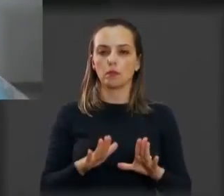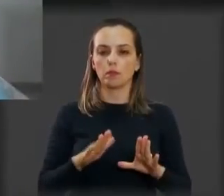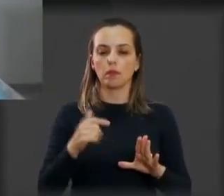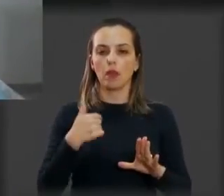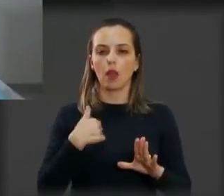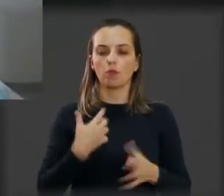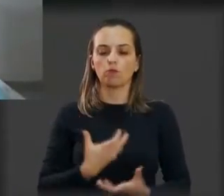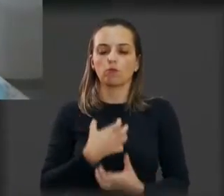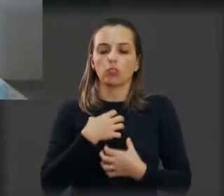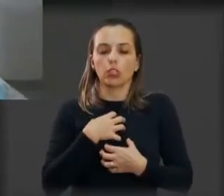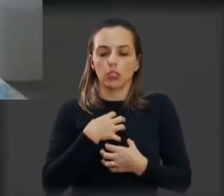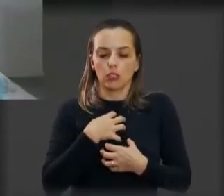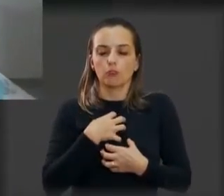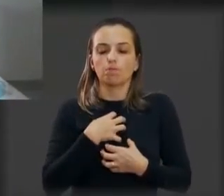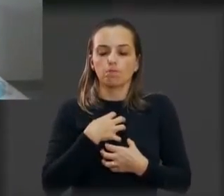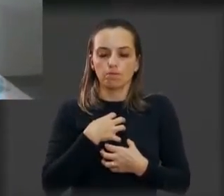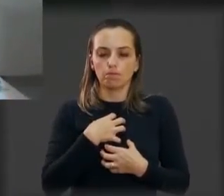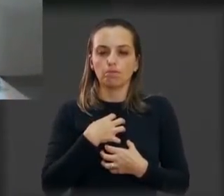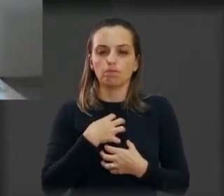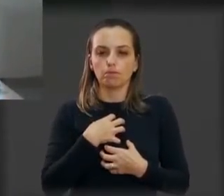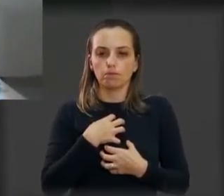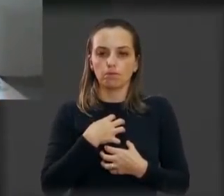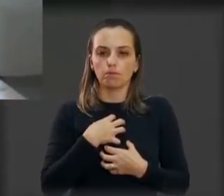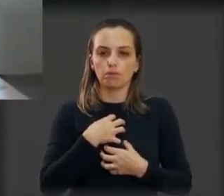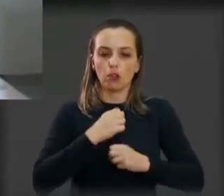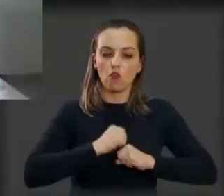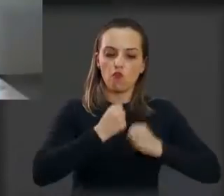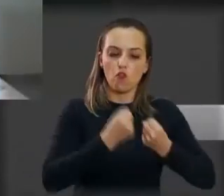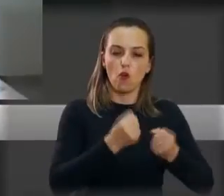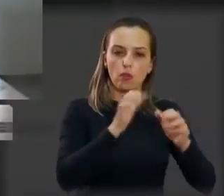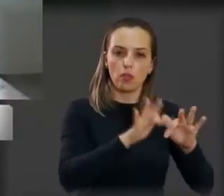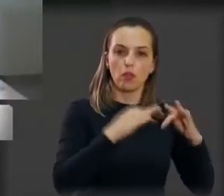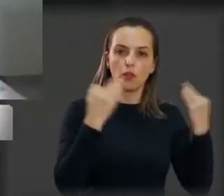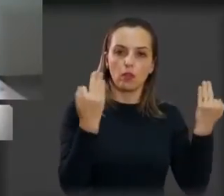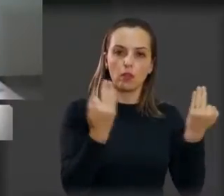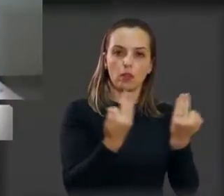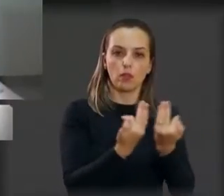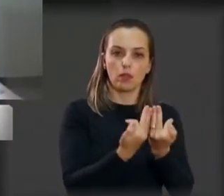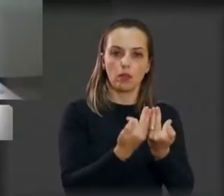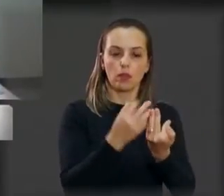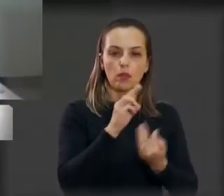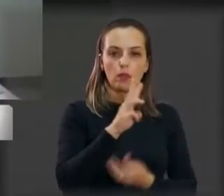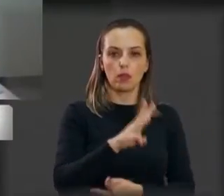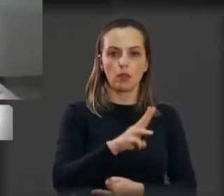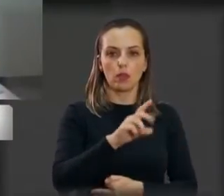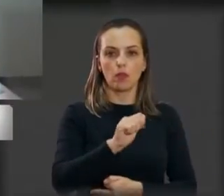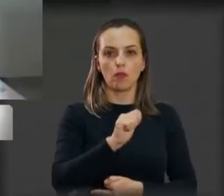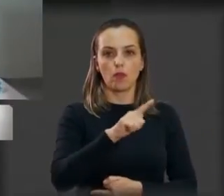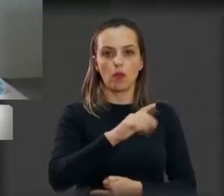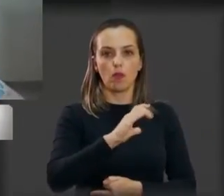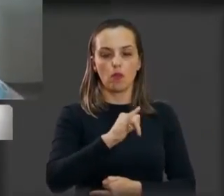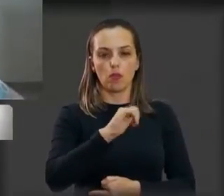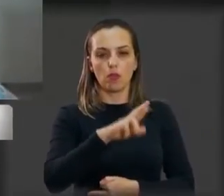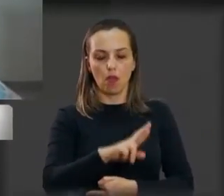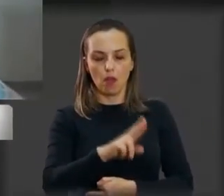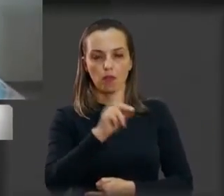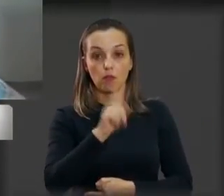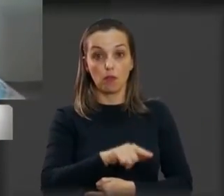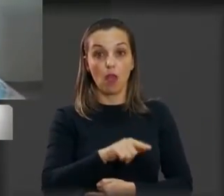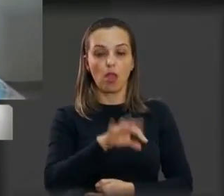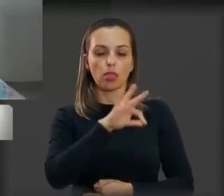imenso sentimento e força para a família do Valcir da Guarda Civil,